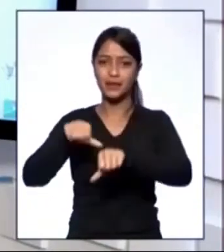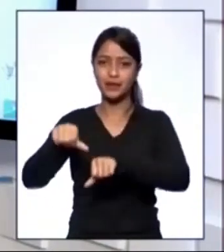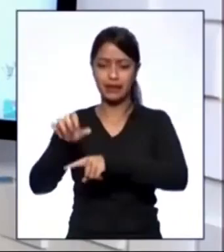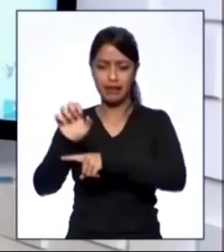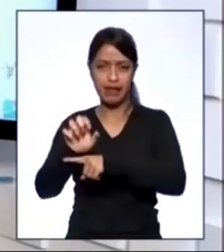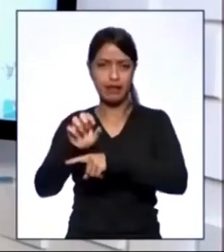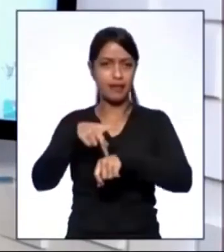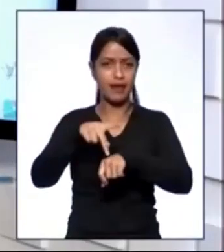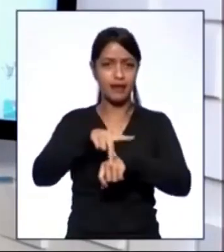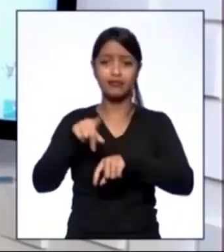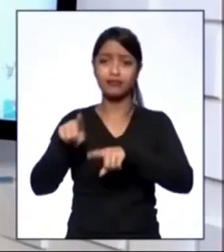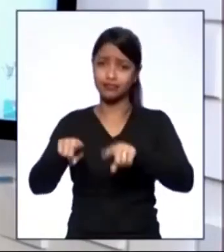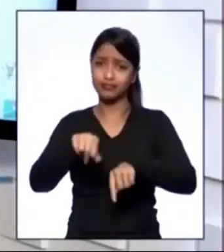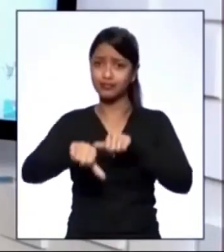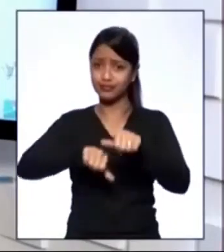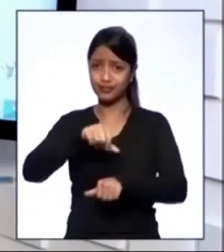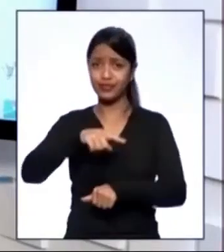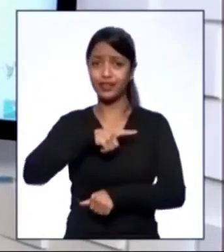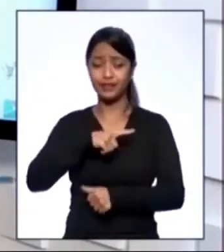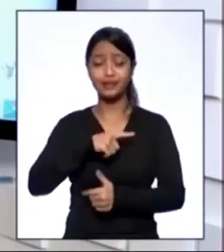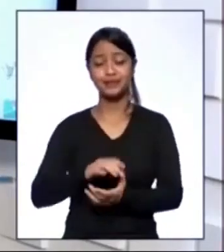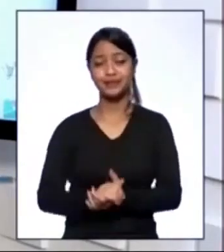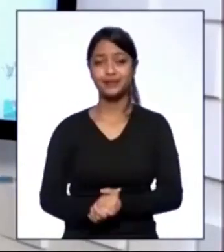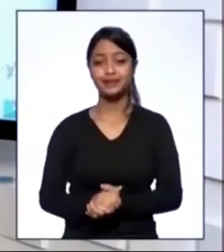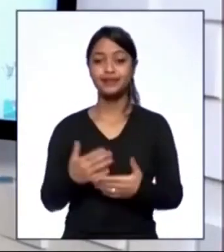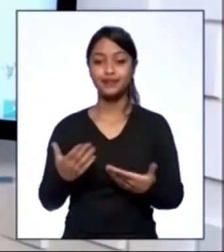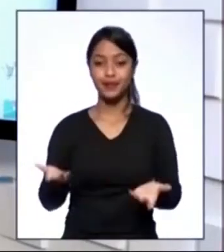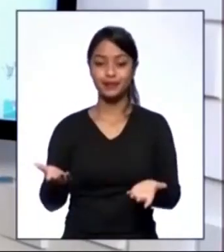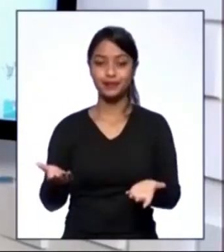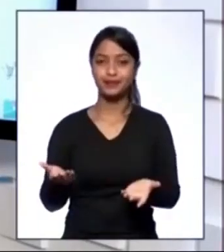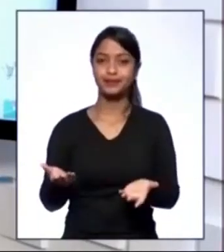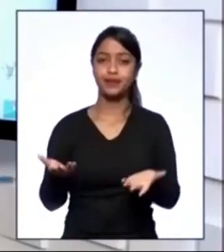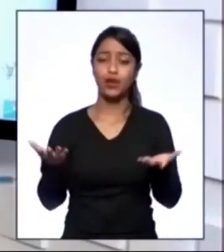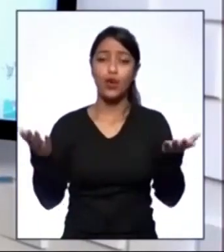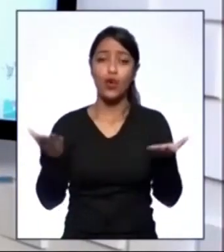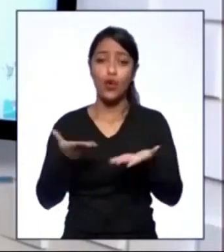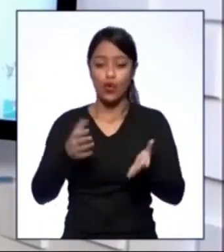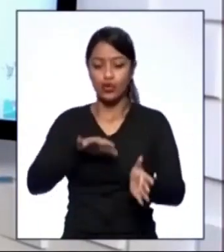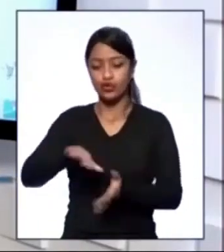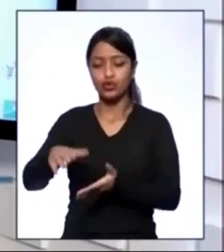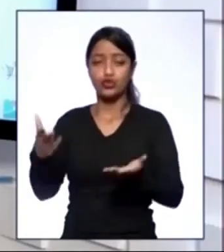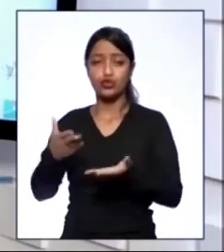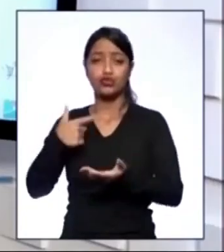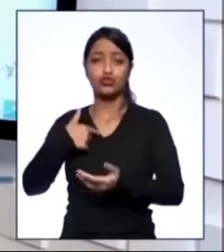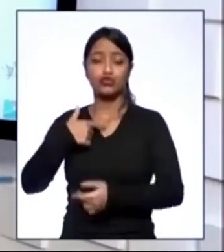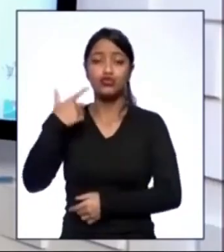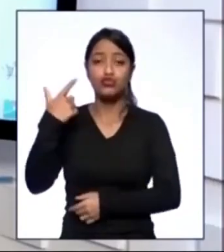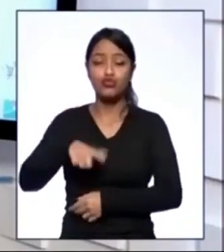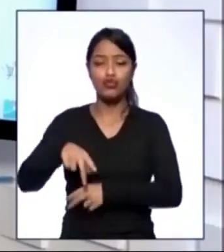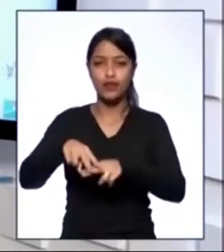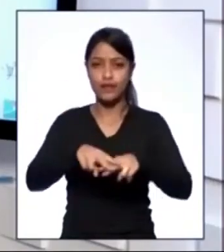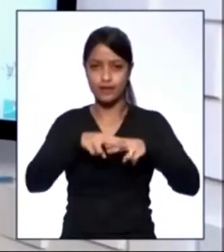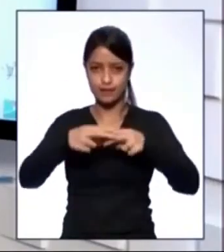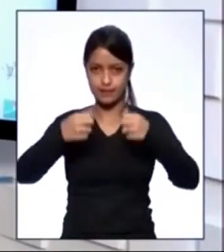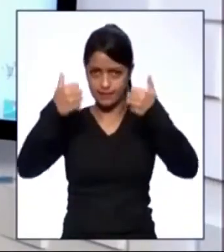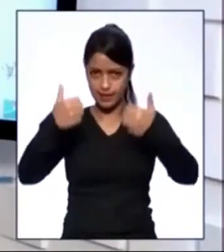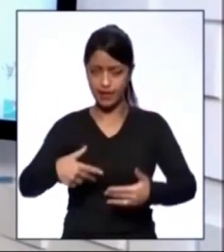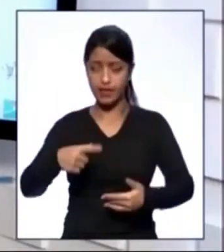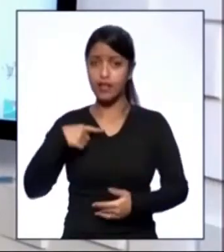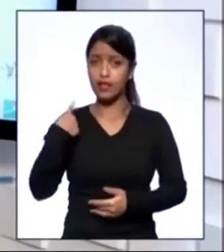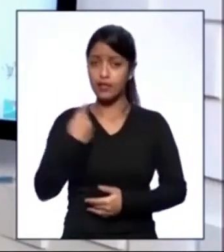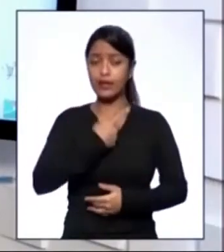vai retomar umas ideias que nos permitem entender por que somos falantes tão habilidosos